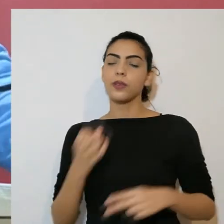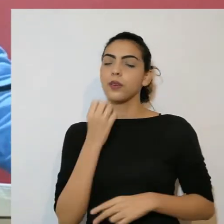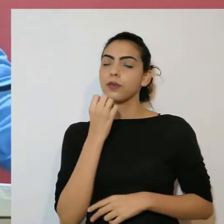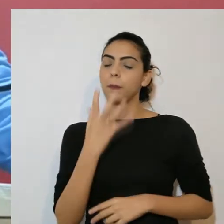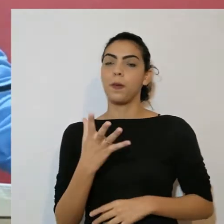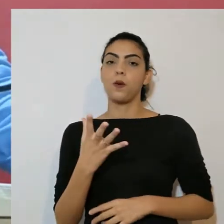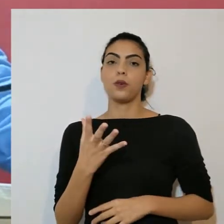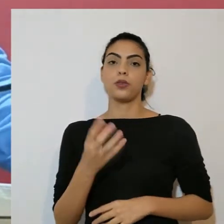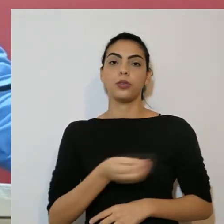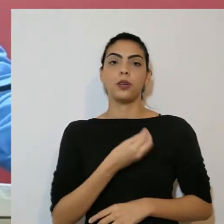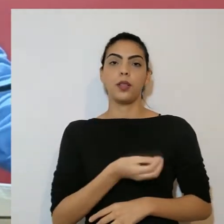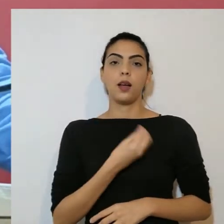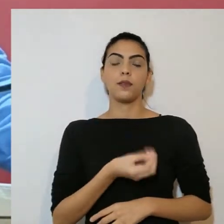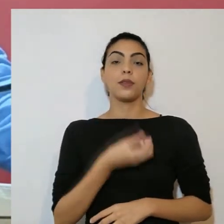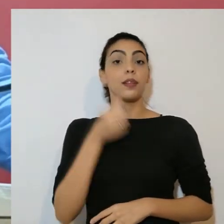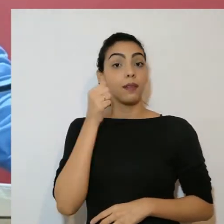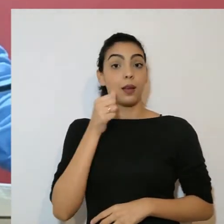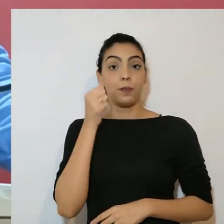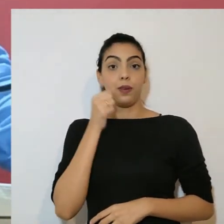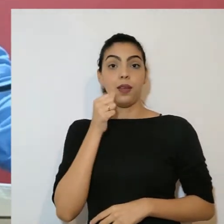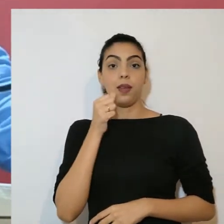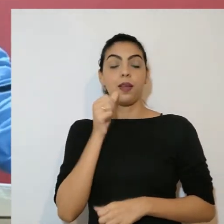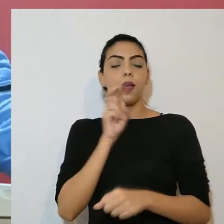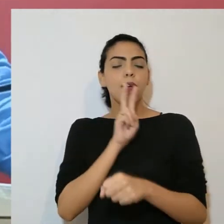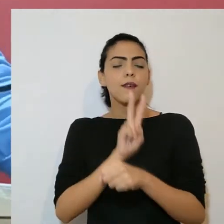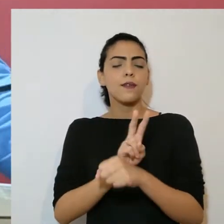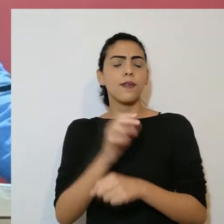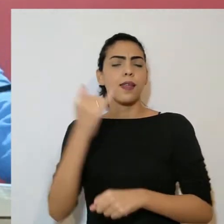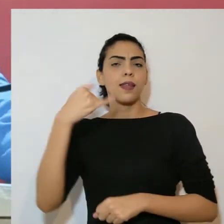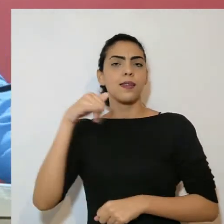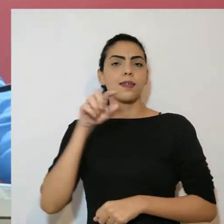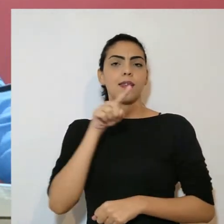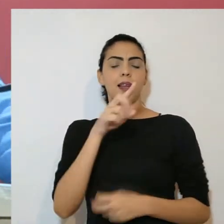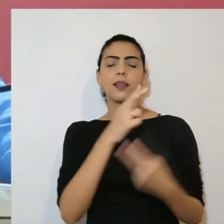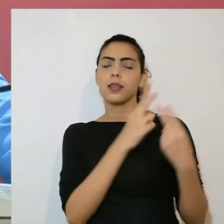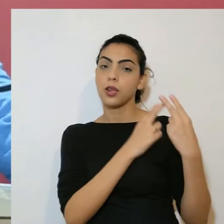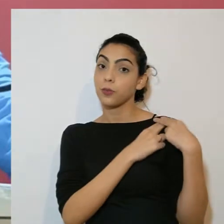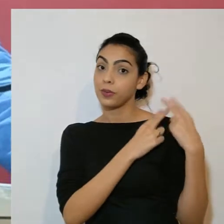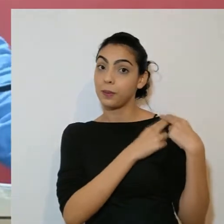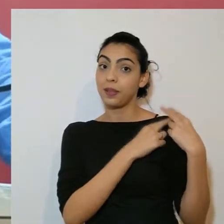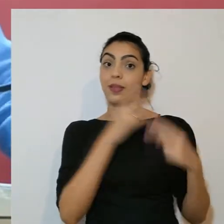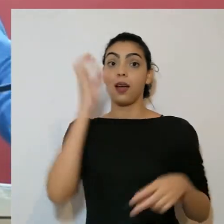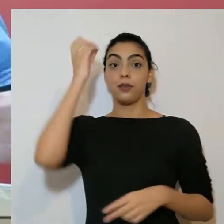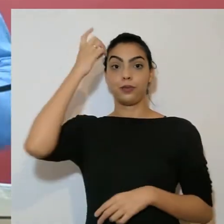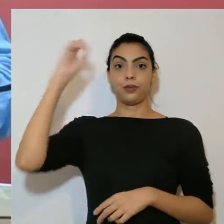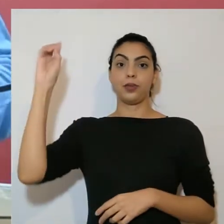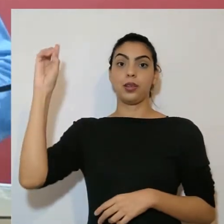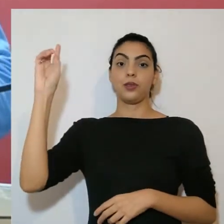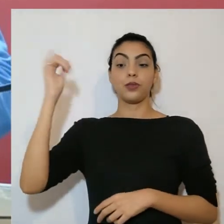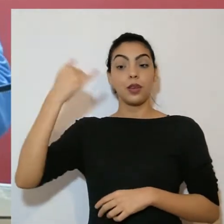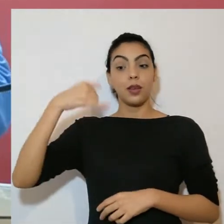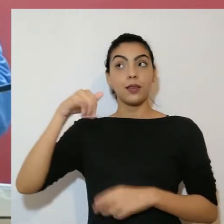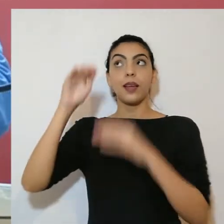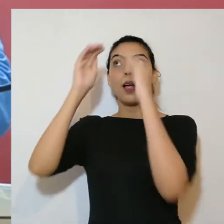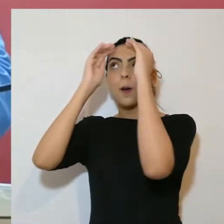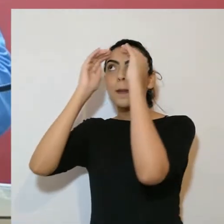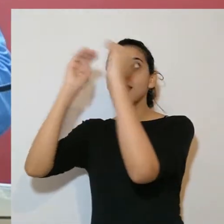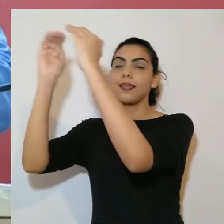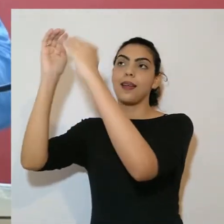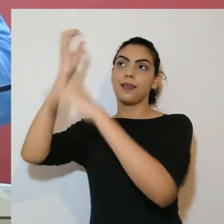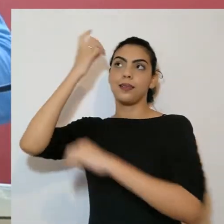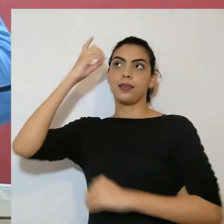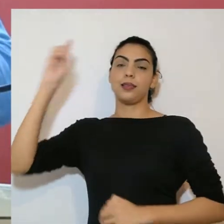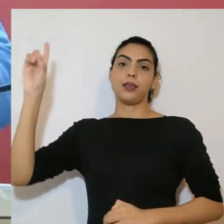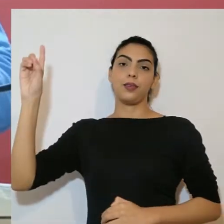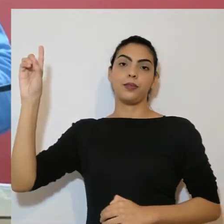e procurar, então, ver se ela é comprometida com Deus, se ela teme a Deus,